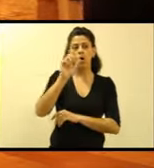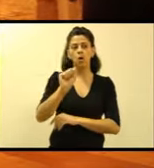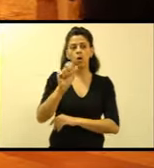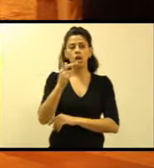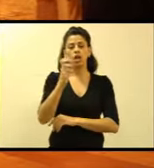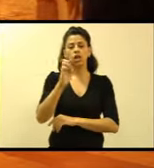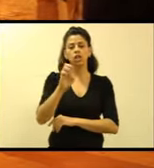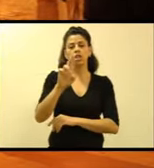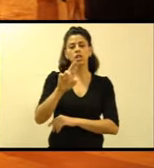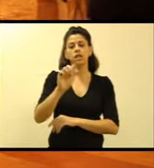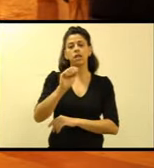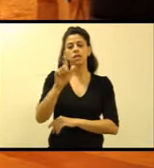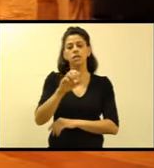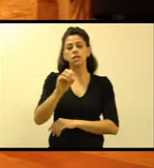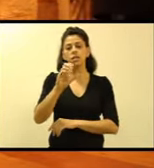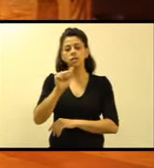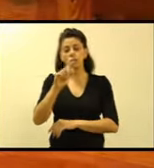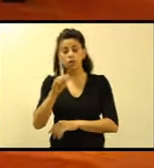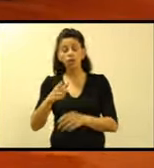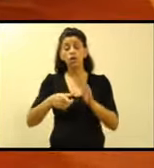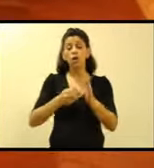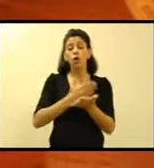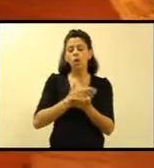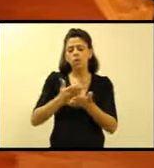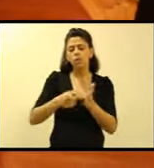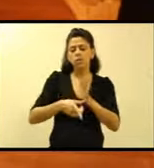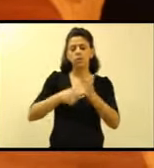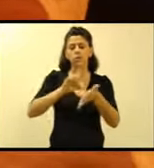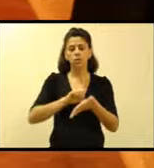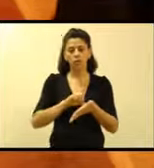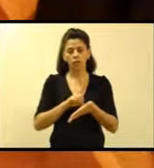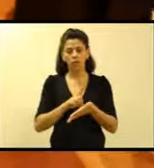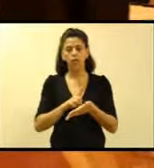foi aberta ontem no Centro Cultural da UFSJ.